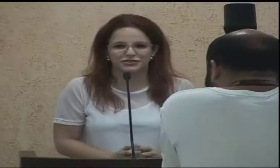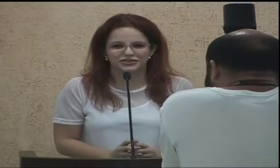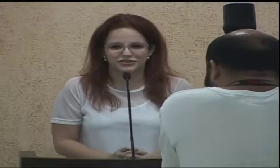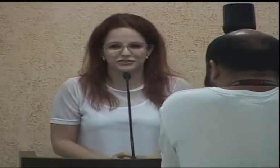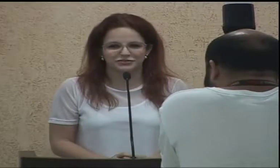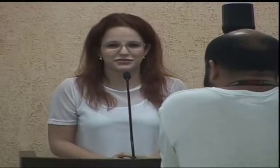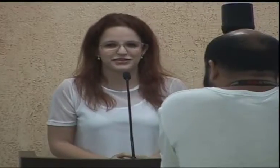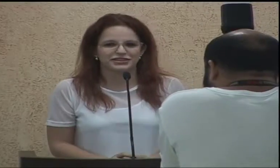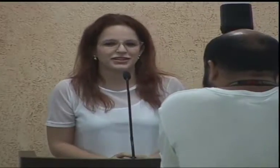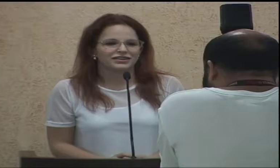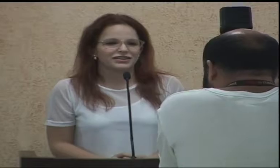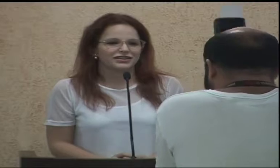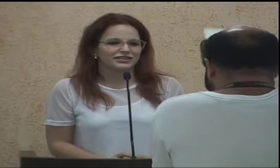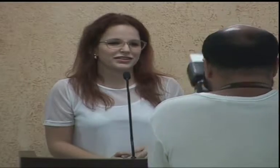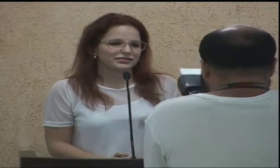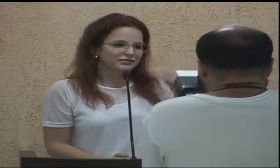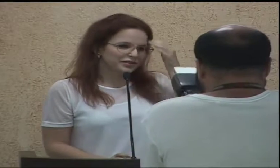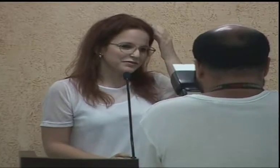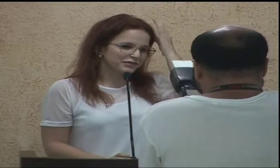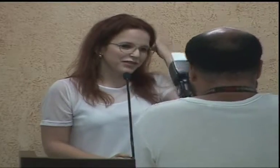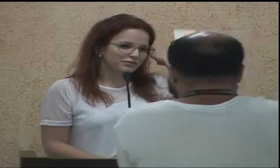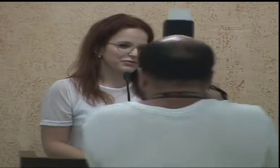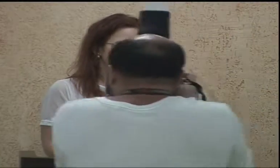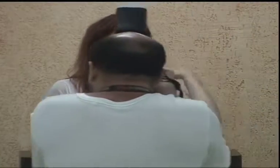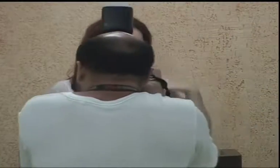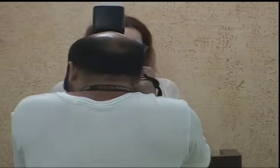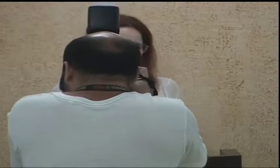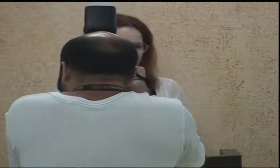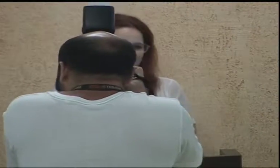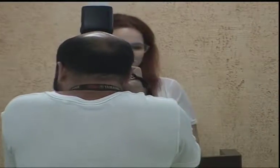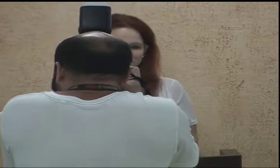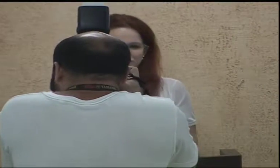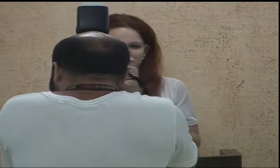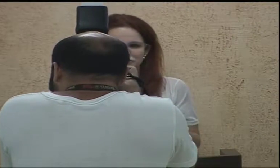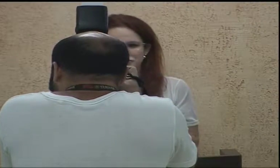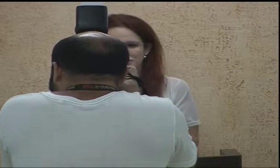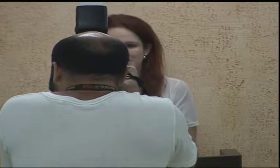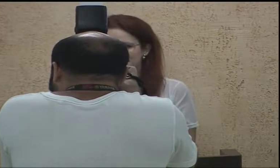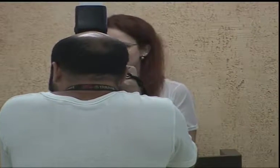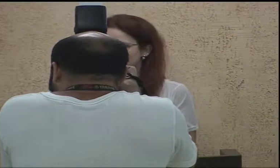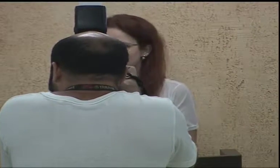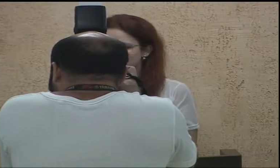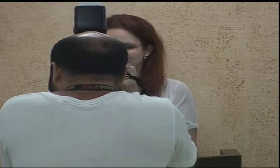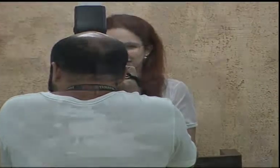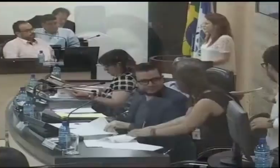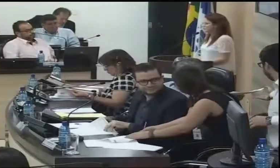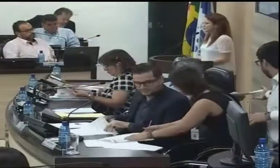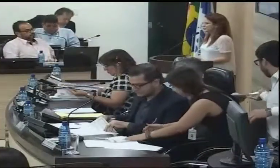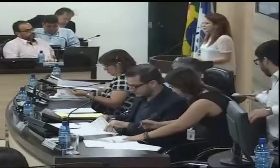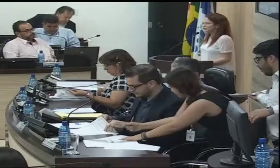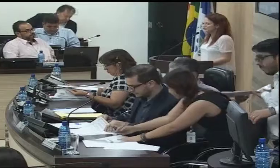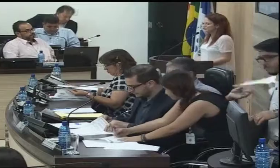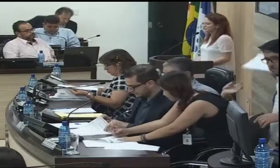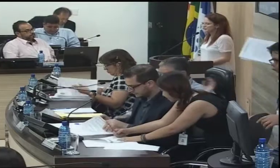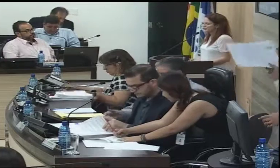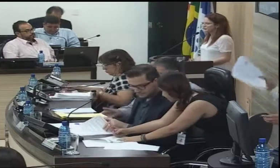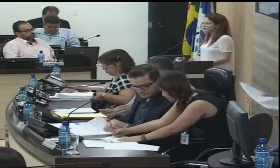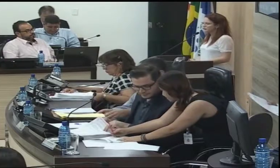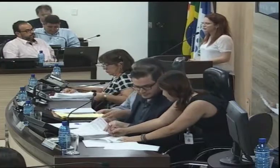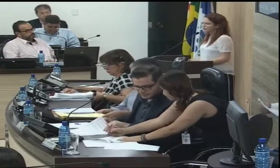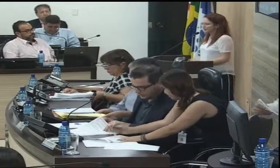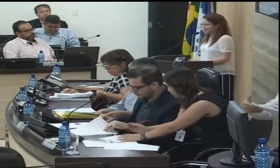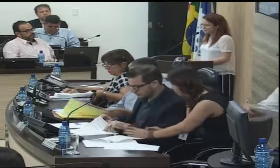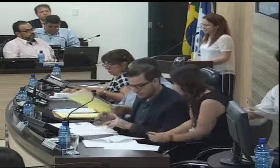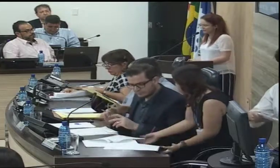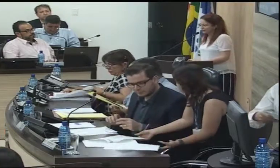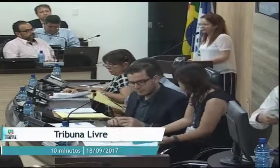Obrigada, boa noite a todos. Então, eu vim falar um pouquinho hoje de um dos principais trabalhos que pode ser feito com o paciente